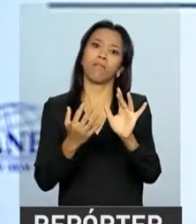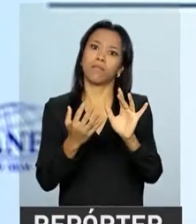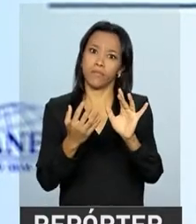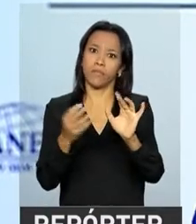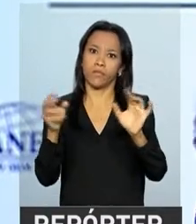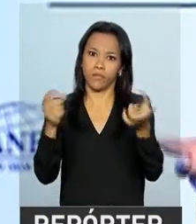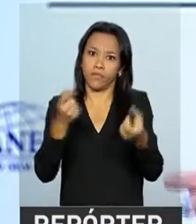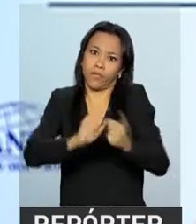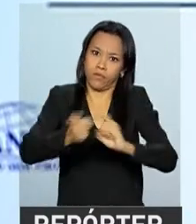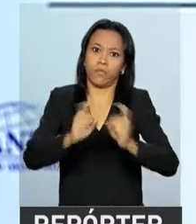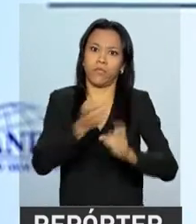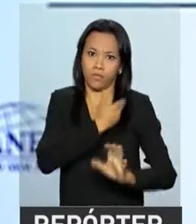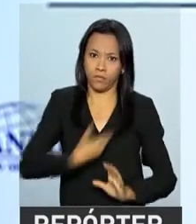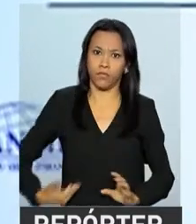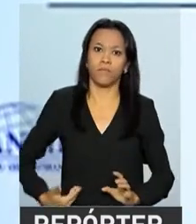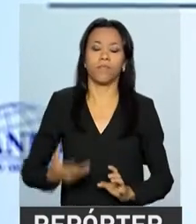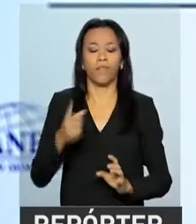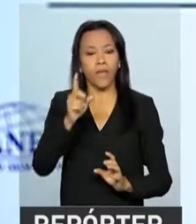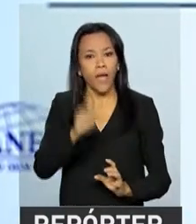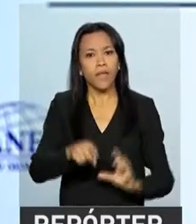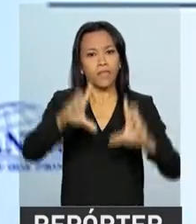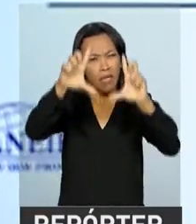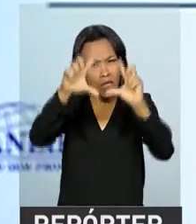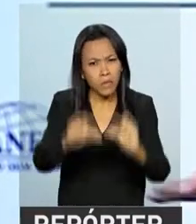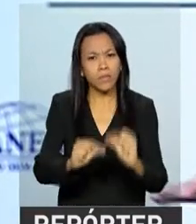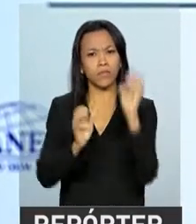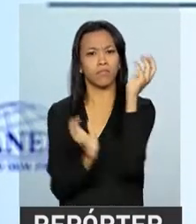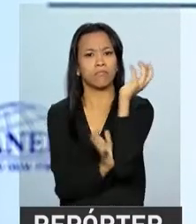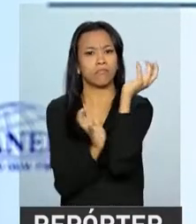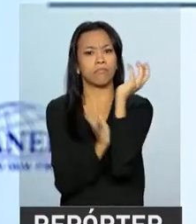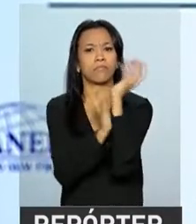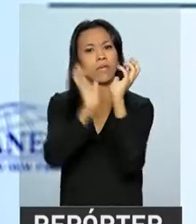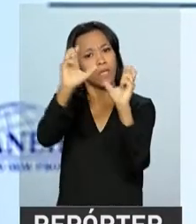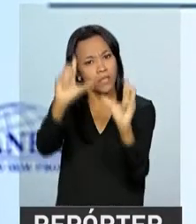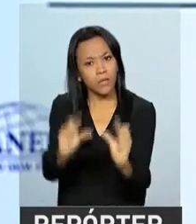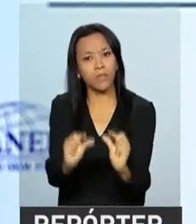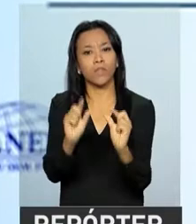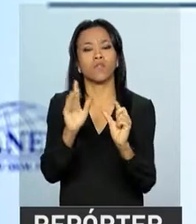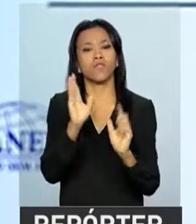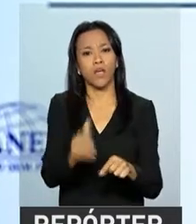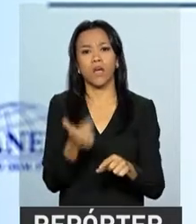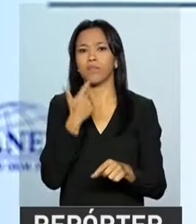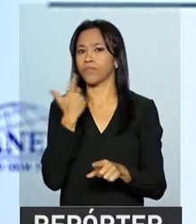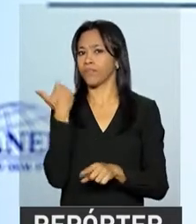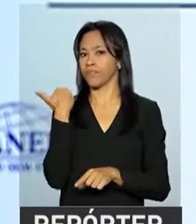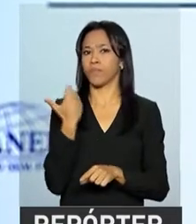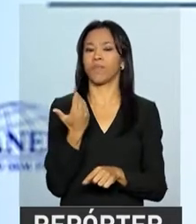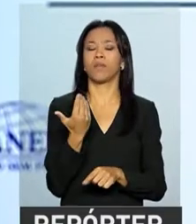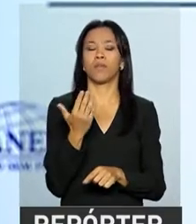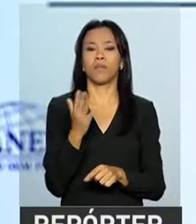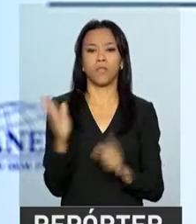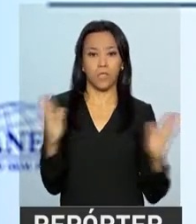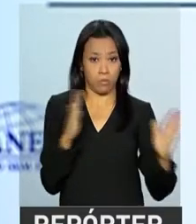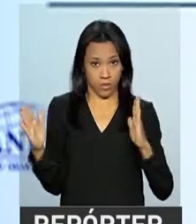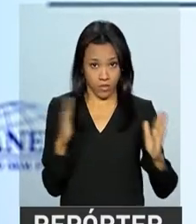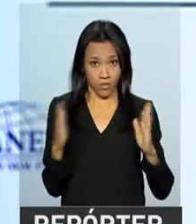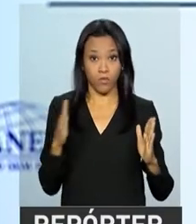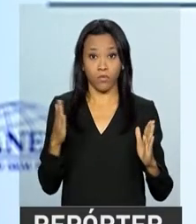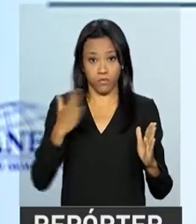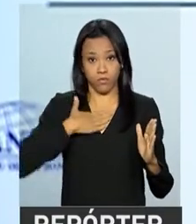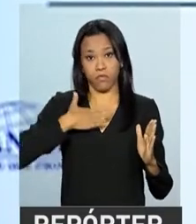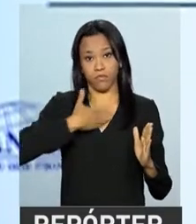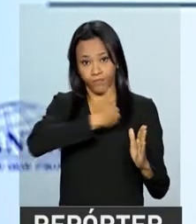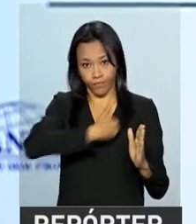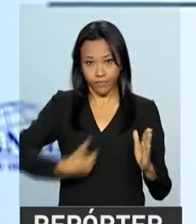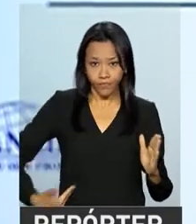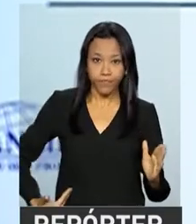Essa desburocratização foi feita largamente neste breve período do nosso governo,